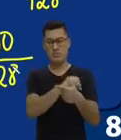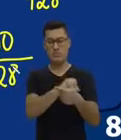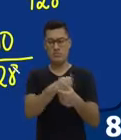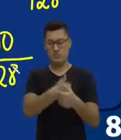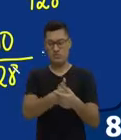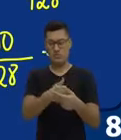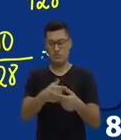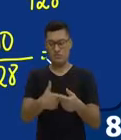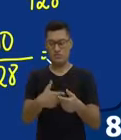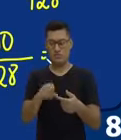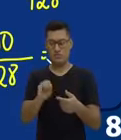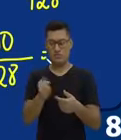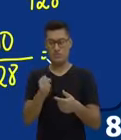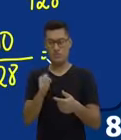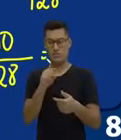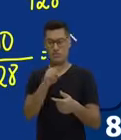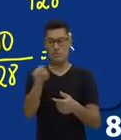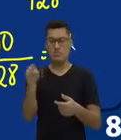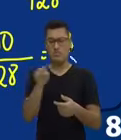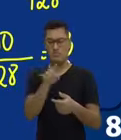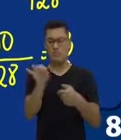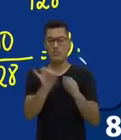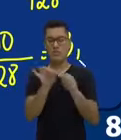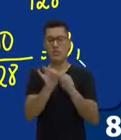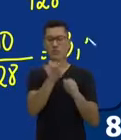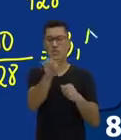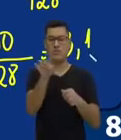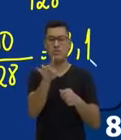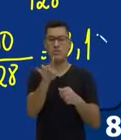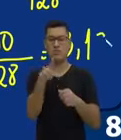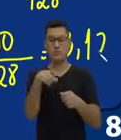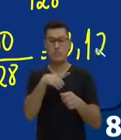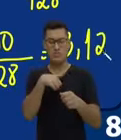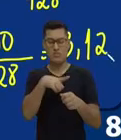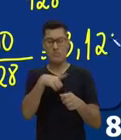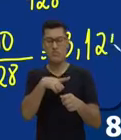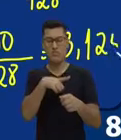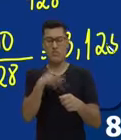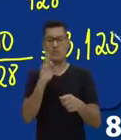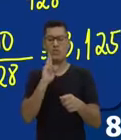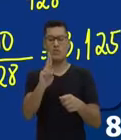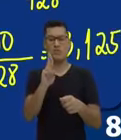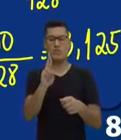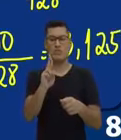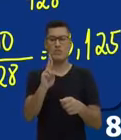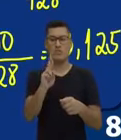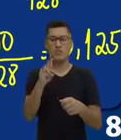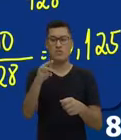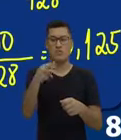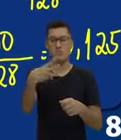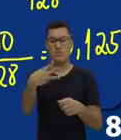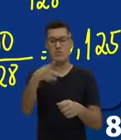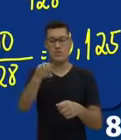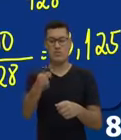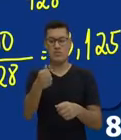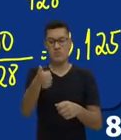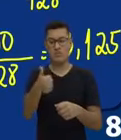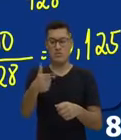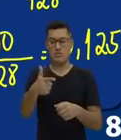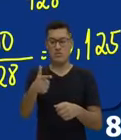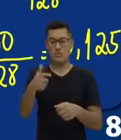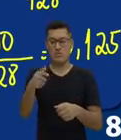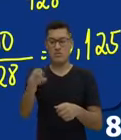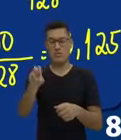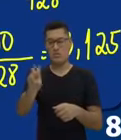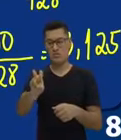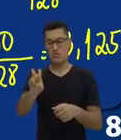fazer, Fernando. Fica para eles fazerem lá, mas que vai dar 3,125. Isso. Certo? Então eles poderiam